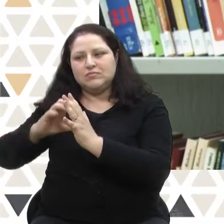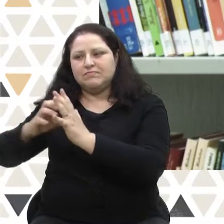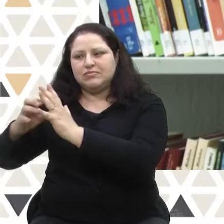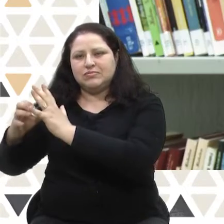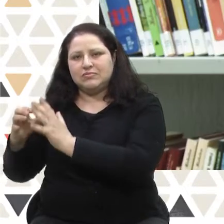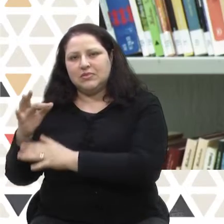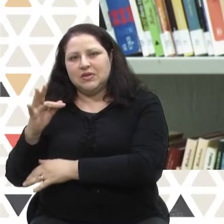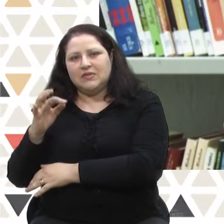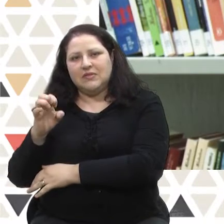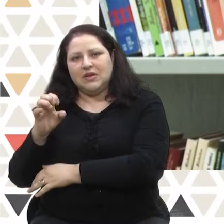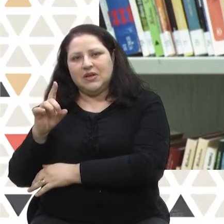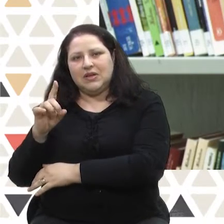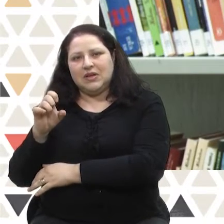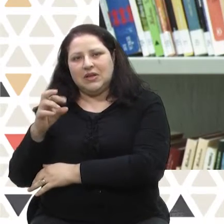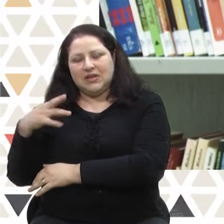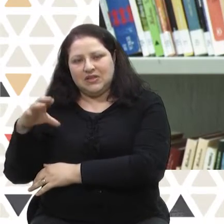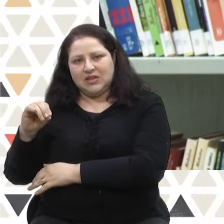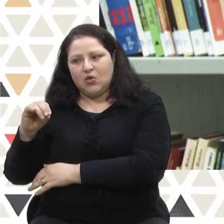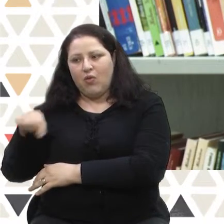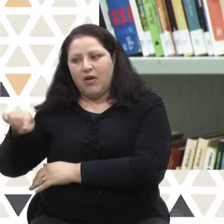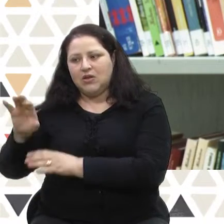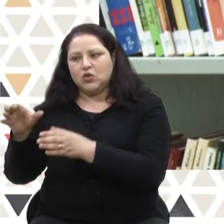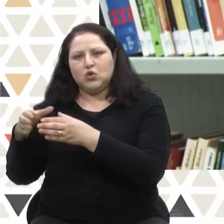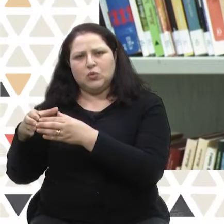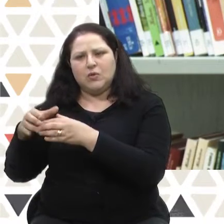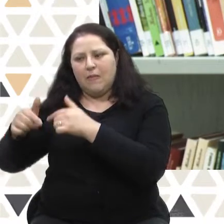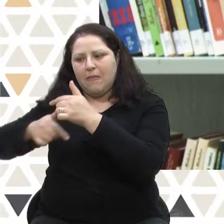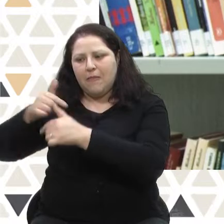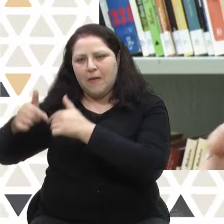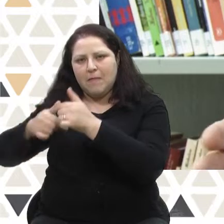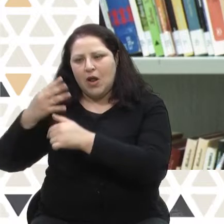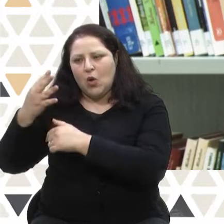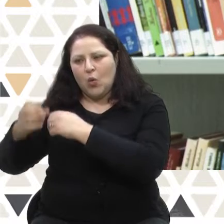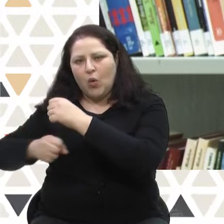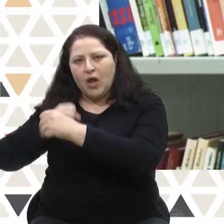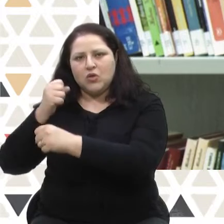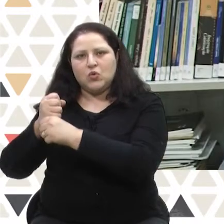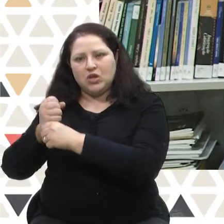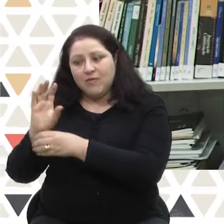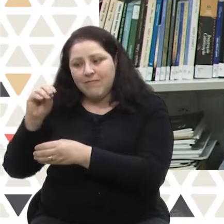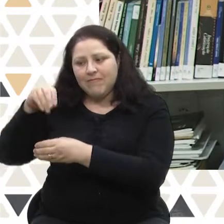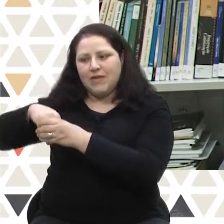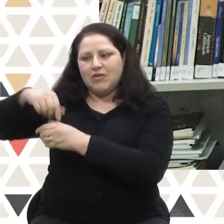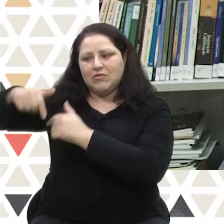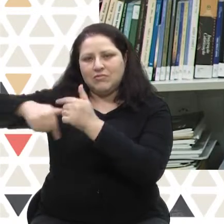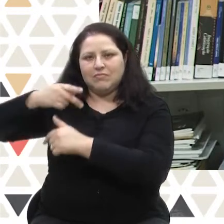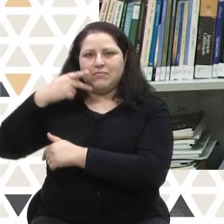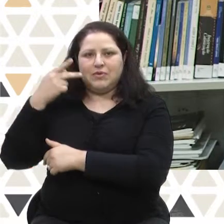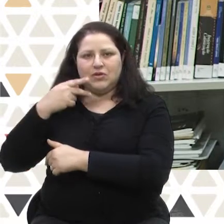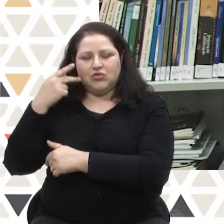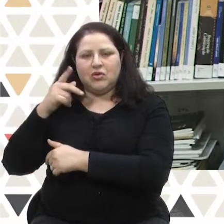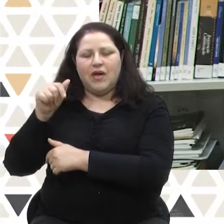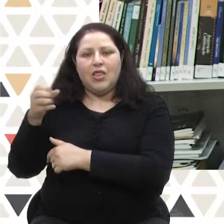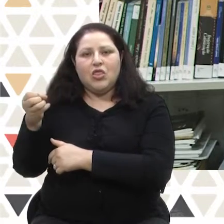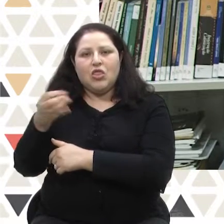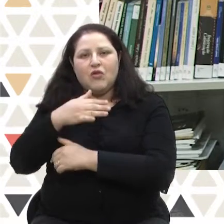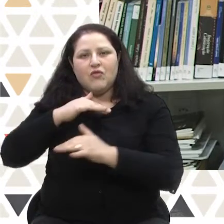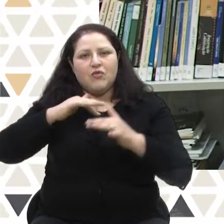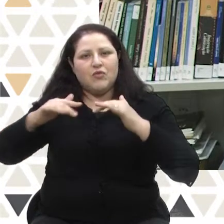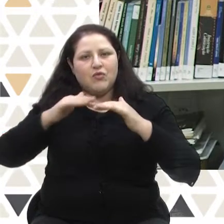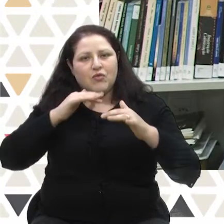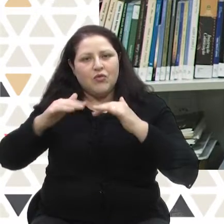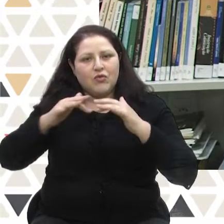Então, esses partidos reunidos em federação atuarão durante 4 anos de uma forma única nos parlamentos.